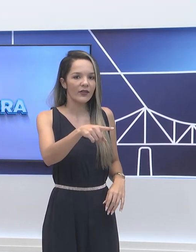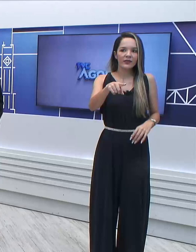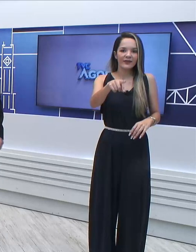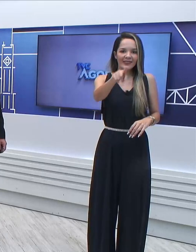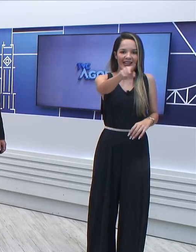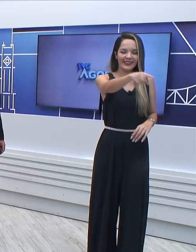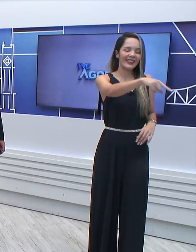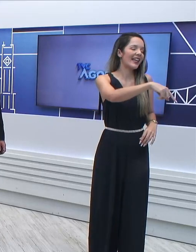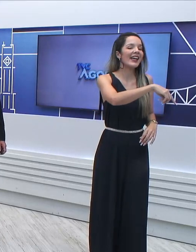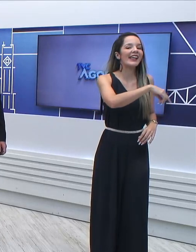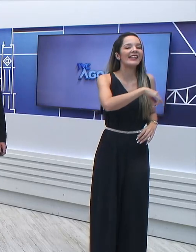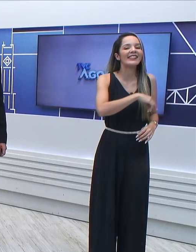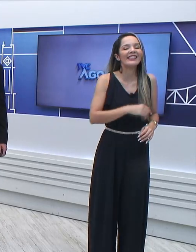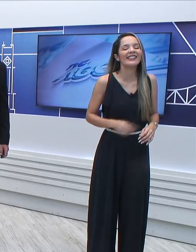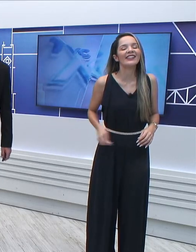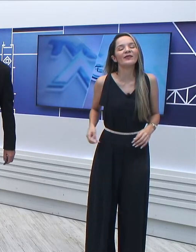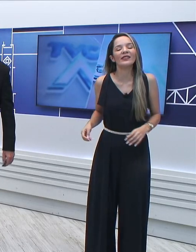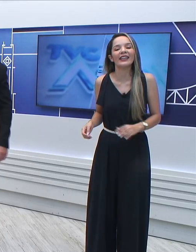Na 3, dona E!